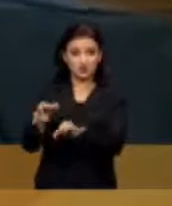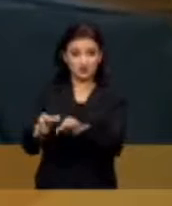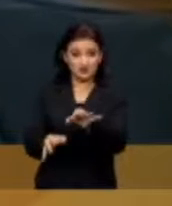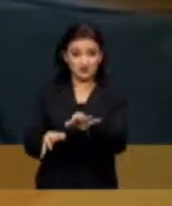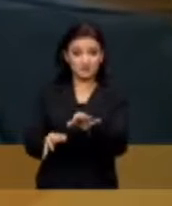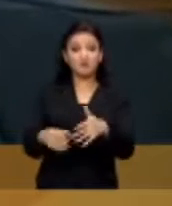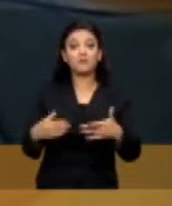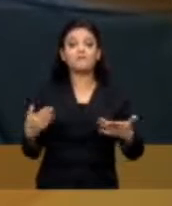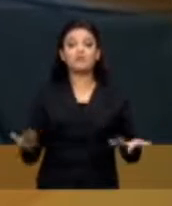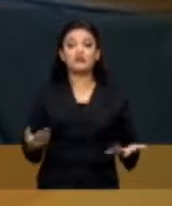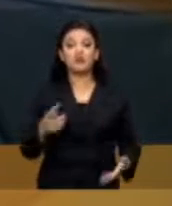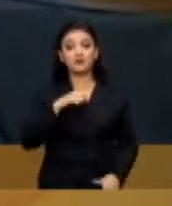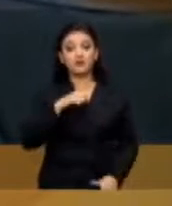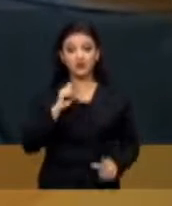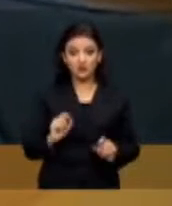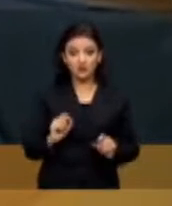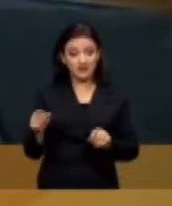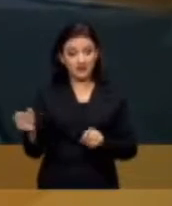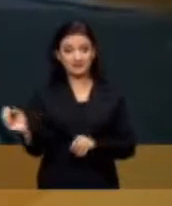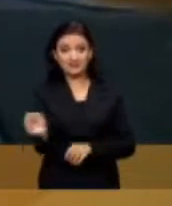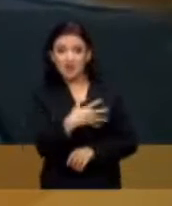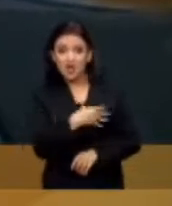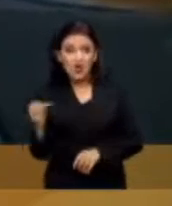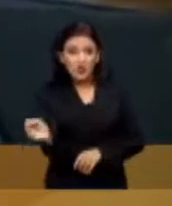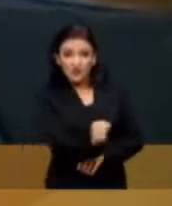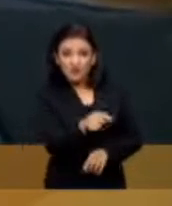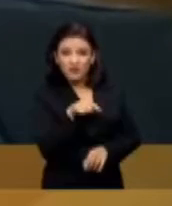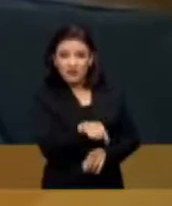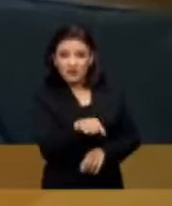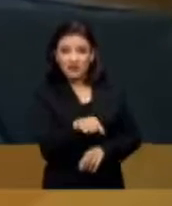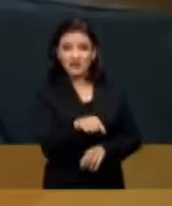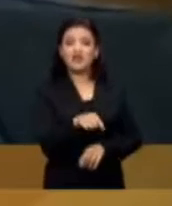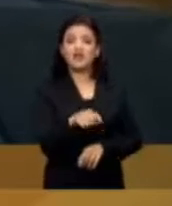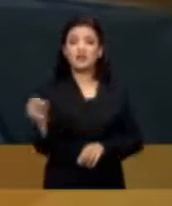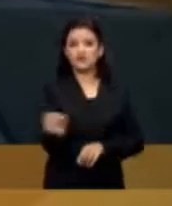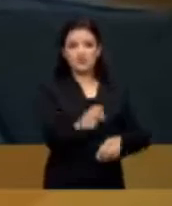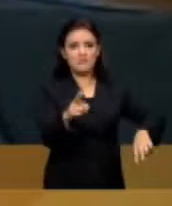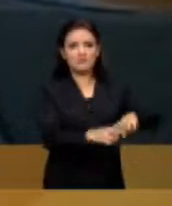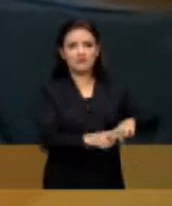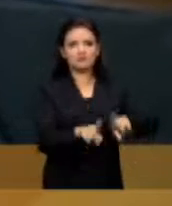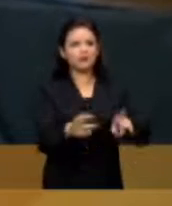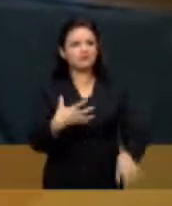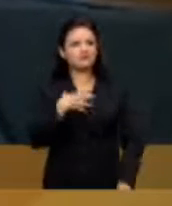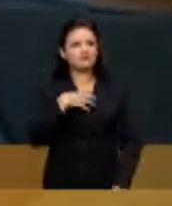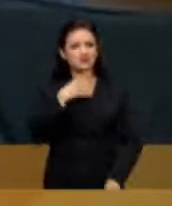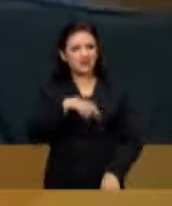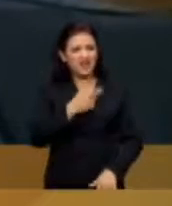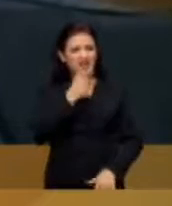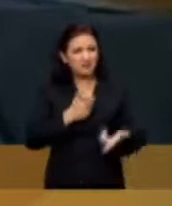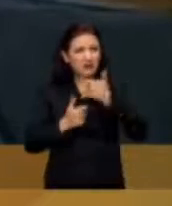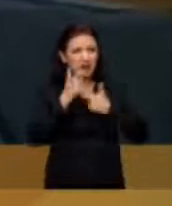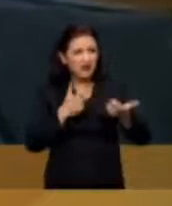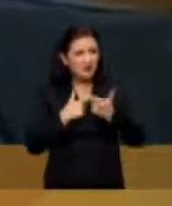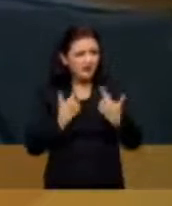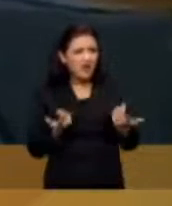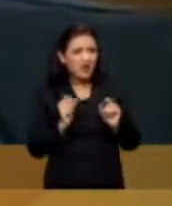desafiado pelo príncipe, desacatado, ofendido, ameaçado pelo príncipe em corte, é preso.